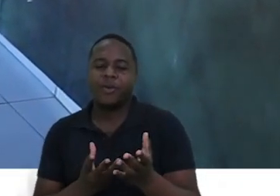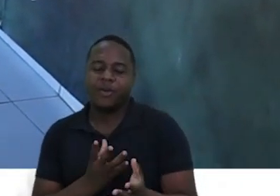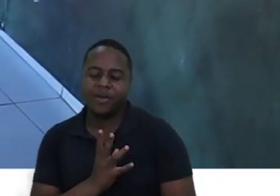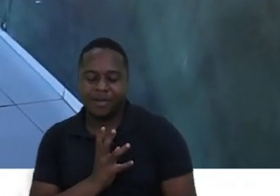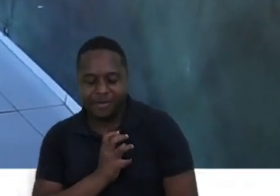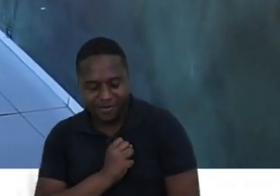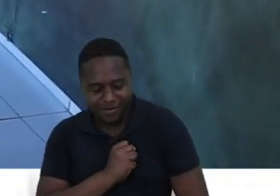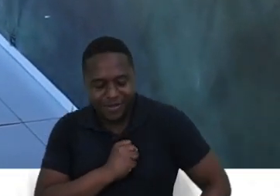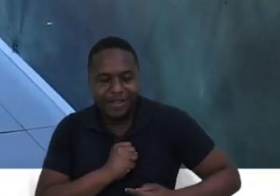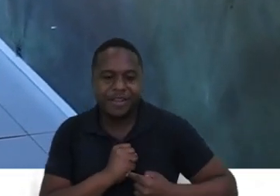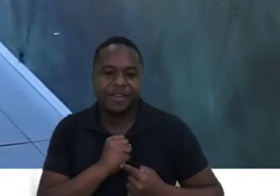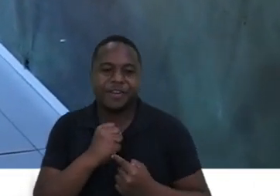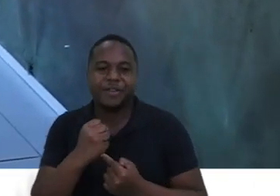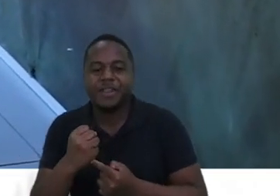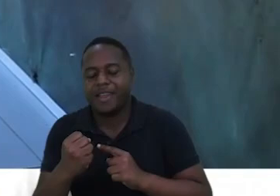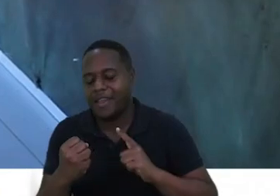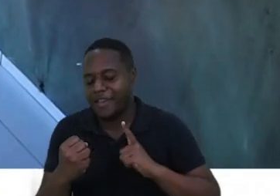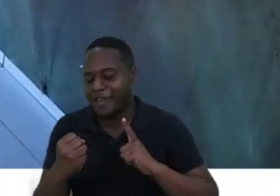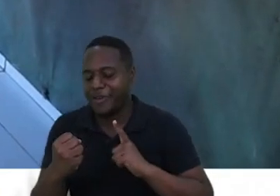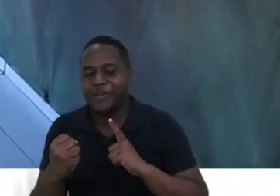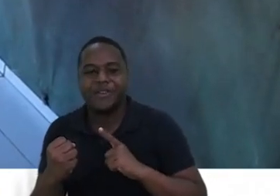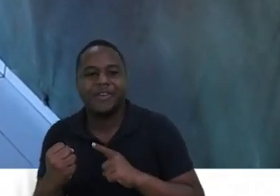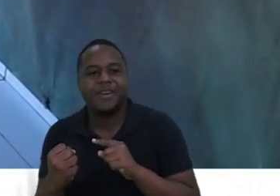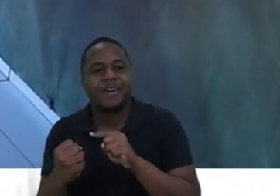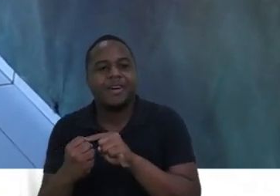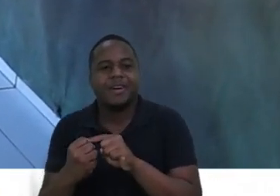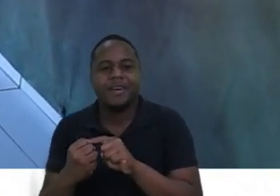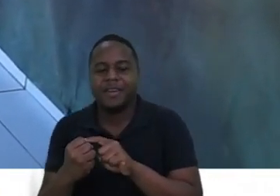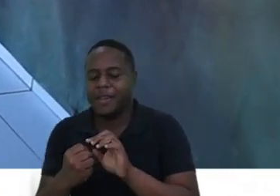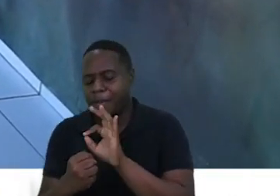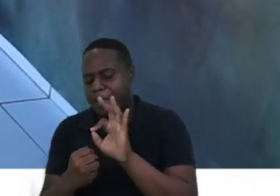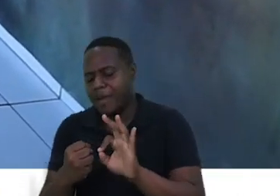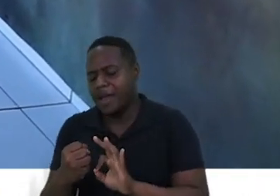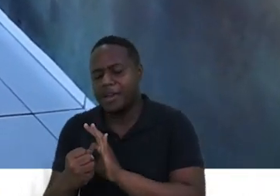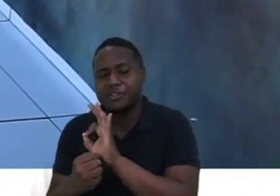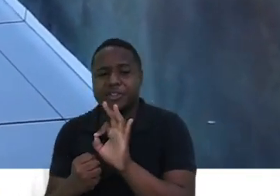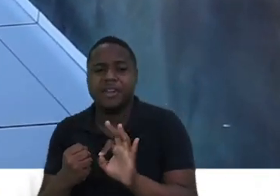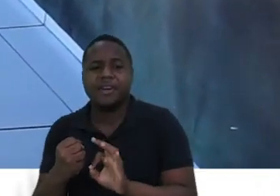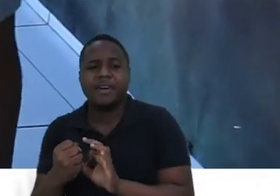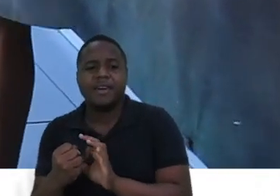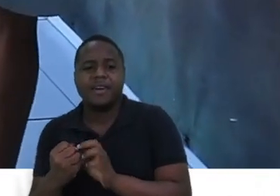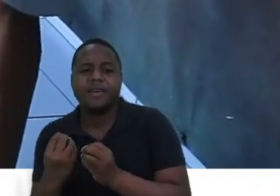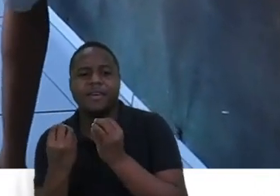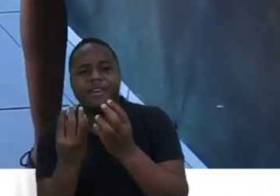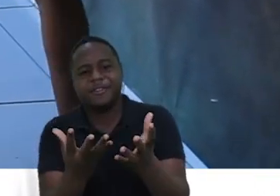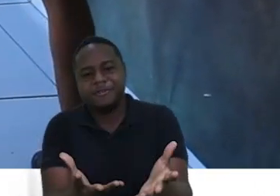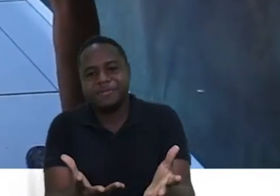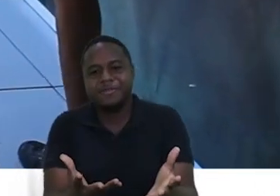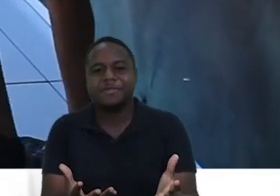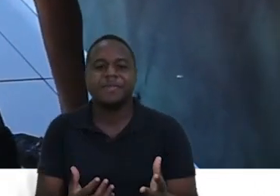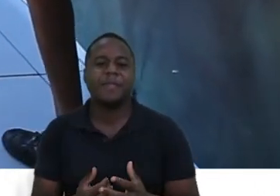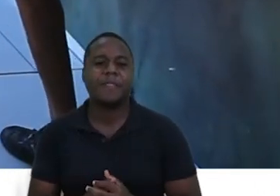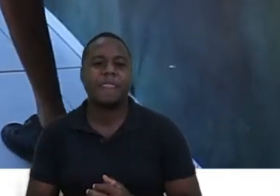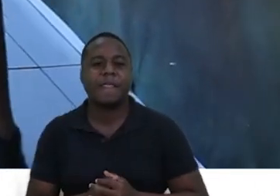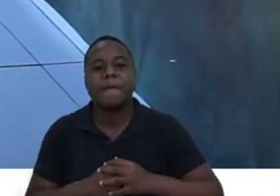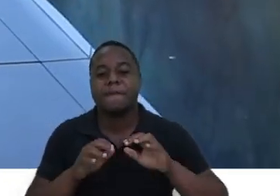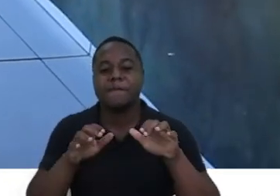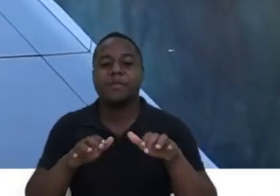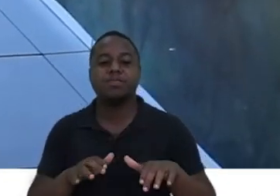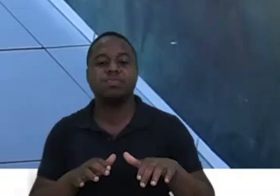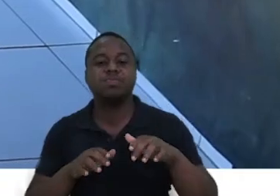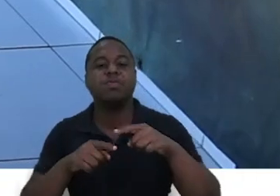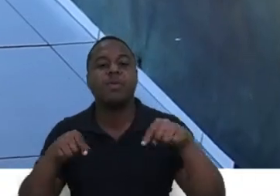Amor, eu tenho para te dar. Quando eu